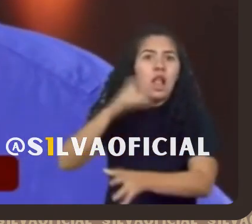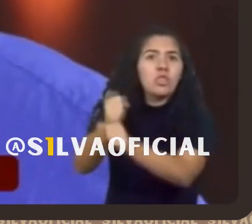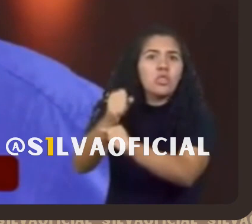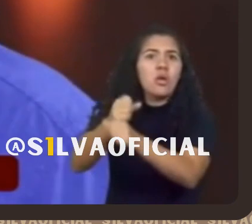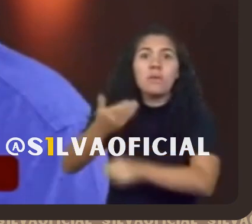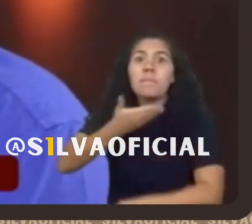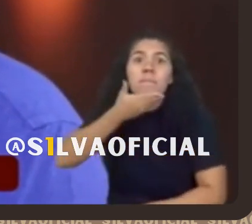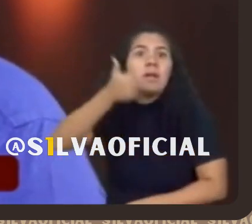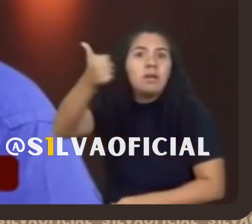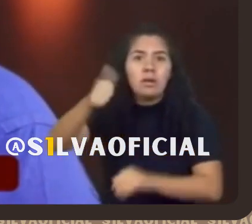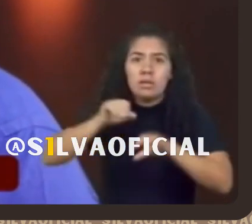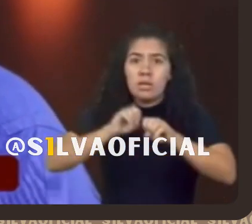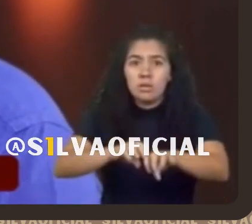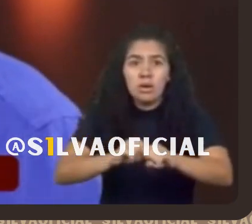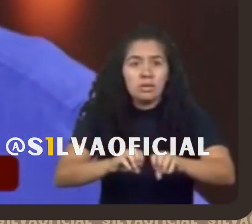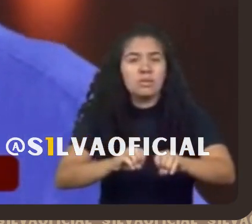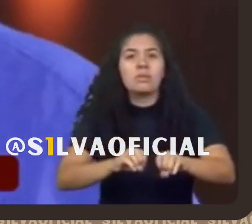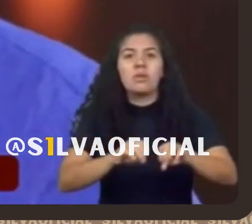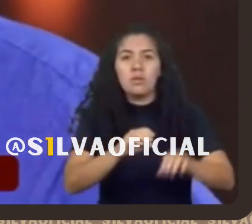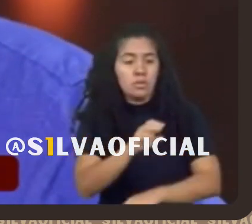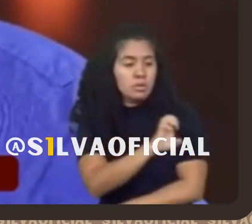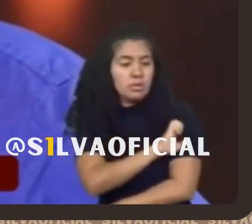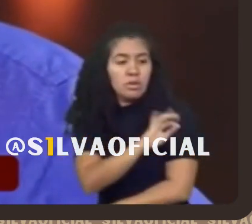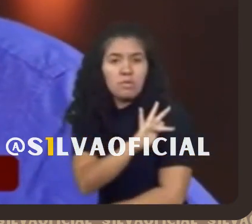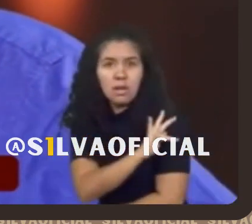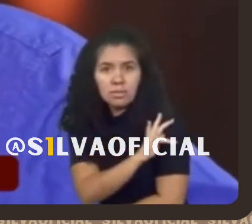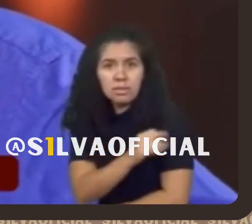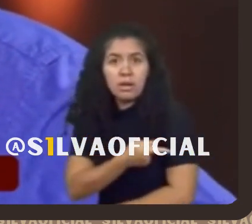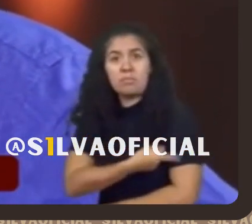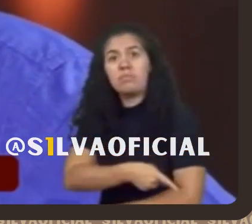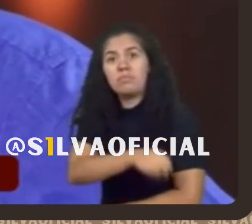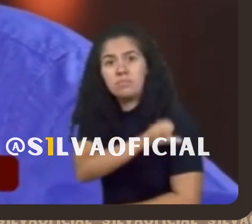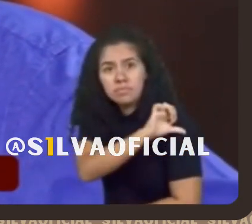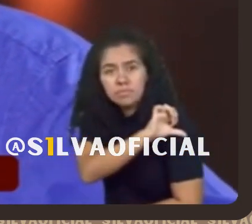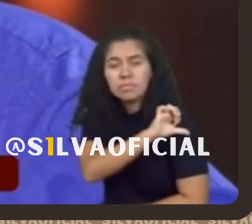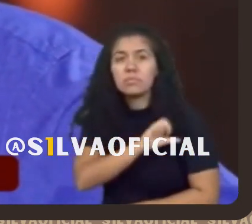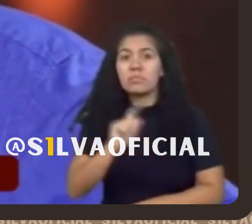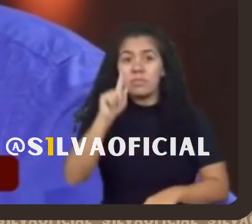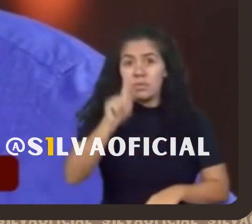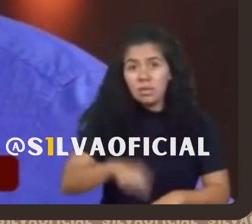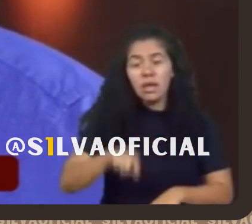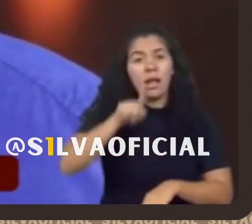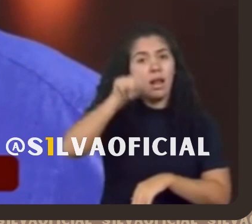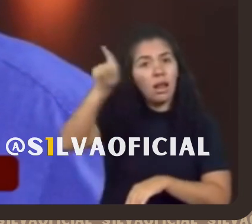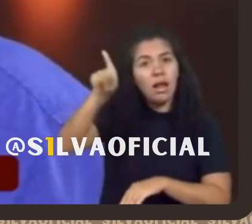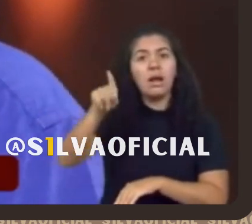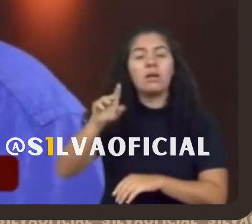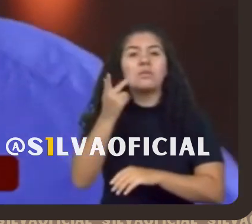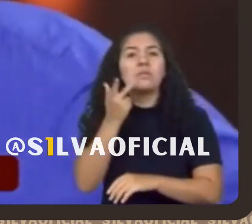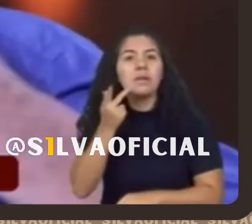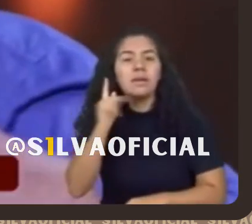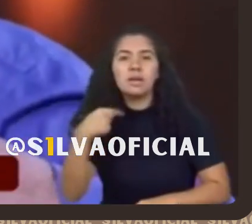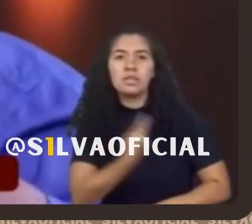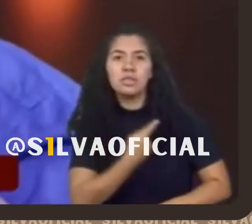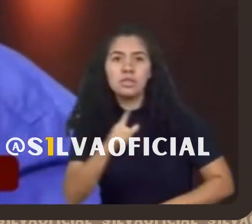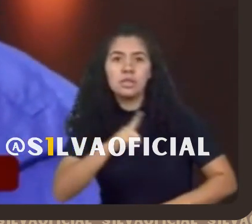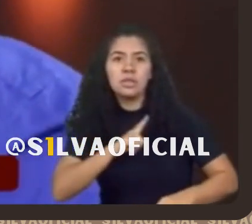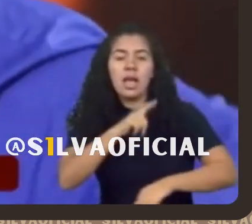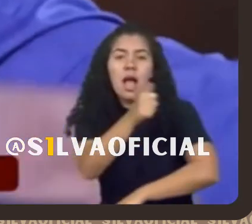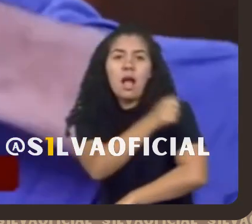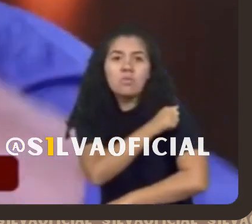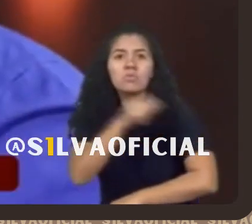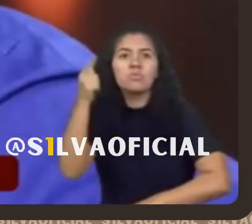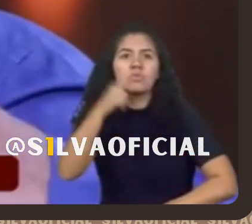sino fundamental do Brasil é no Ceará que a gente tem mais estudante ganhando medalha de de ouro sabe eu não sei se vocês Se